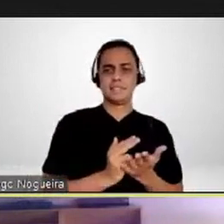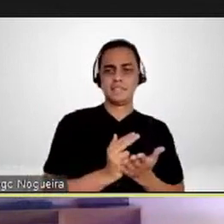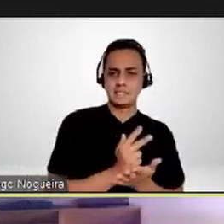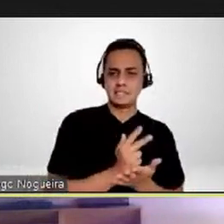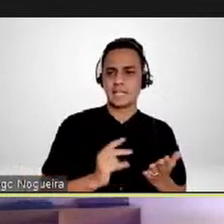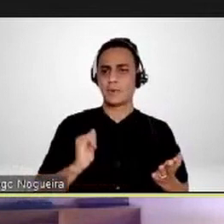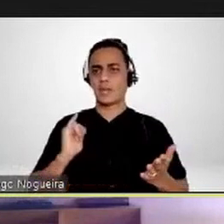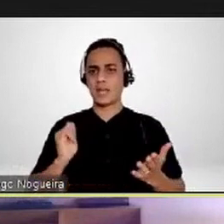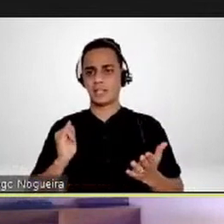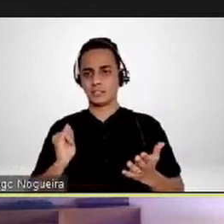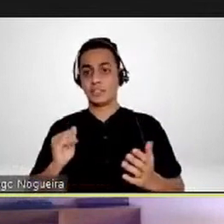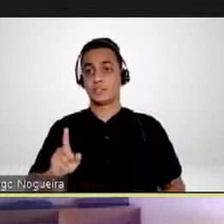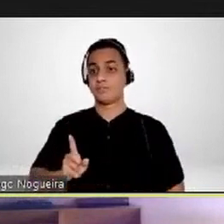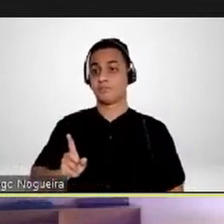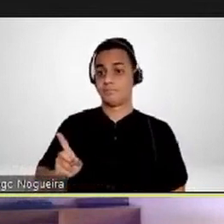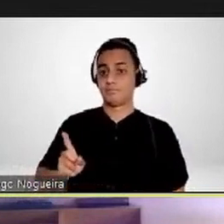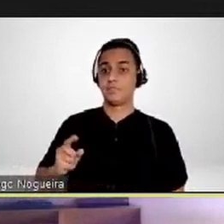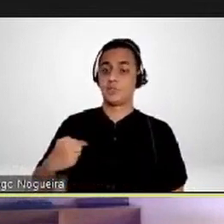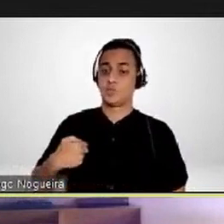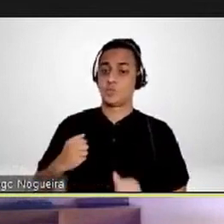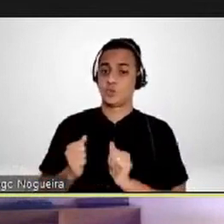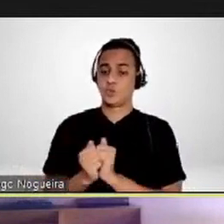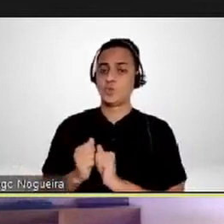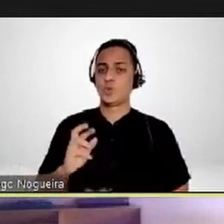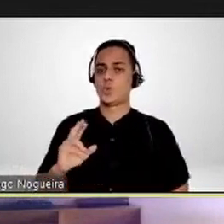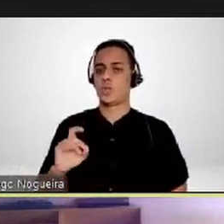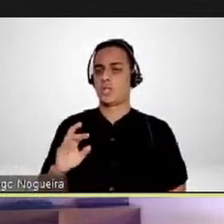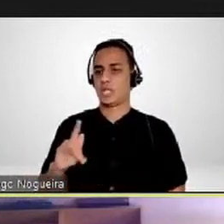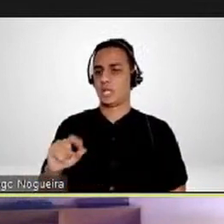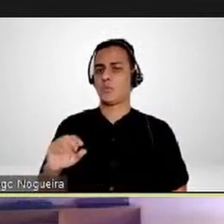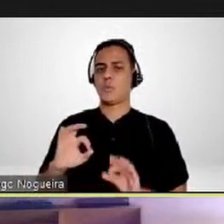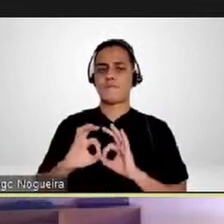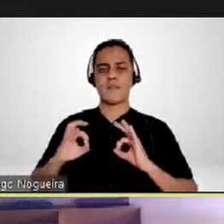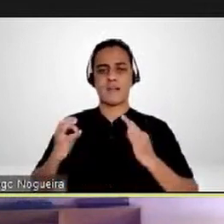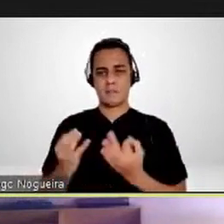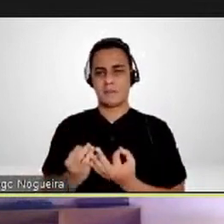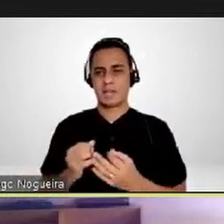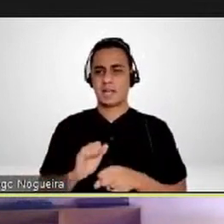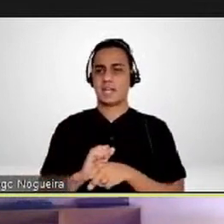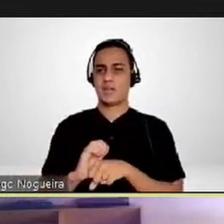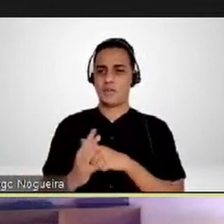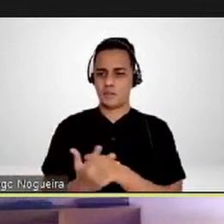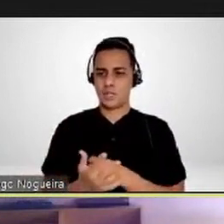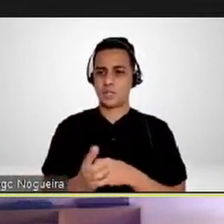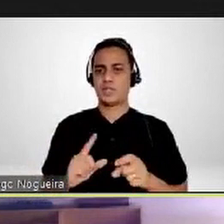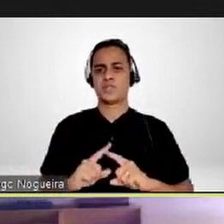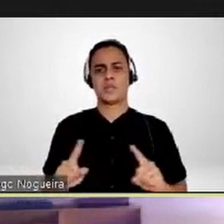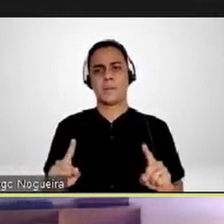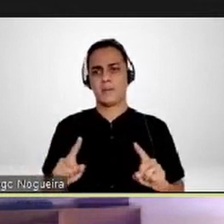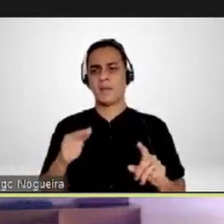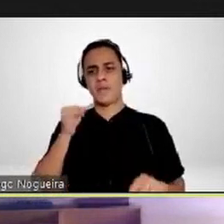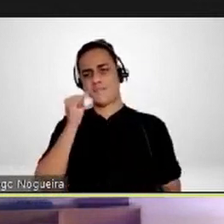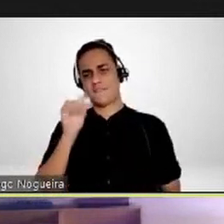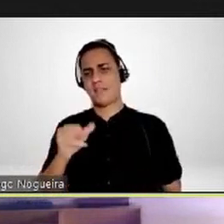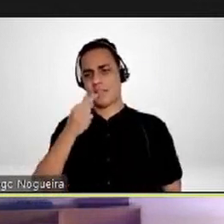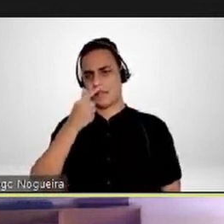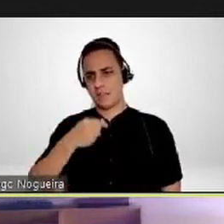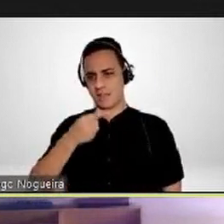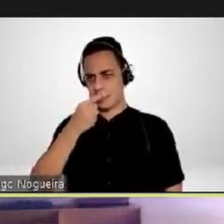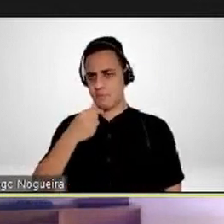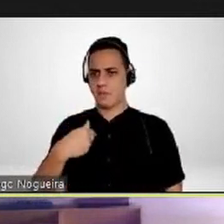Eu, Rodrigo, estamos em família entre o Covid-19, mas estou evitando pegar a gripe, eu e minha